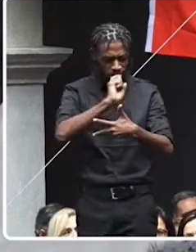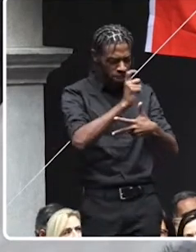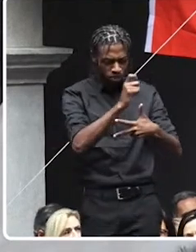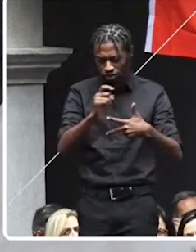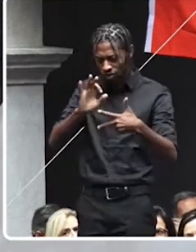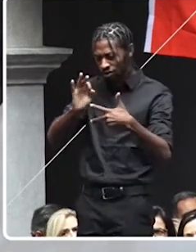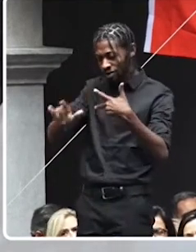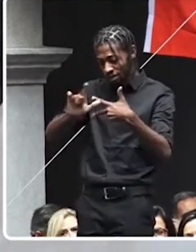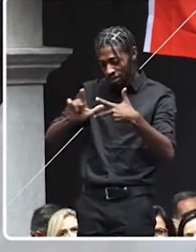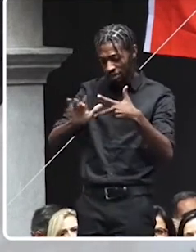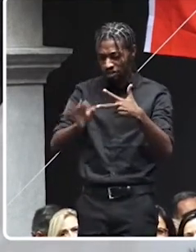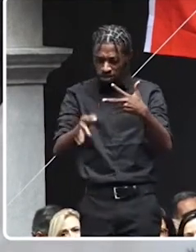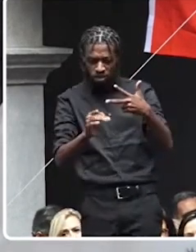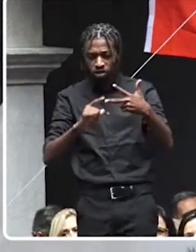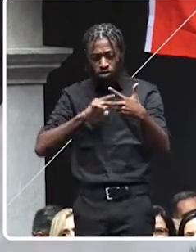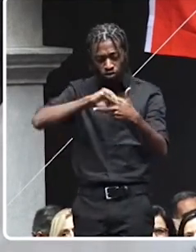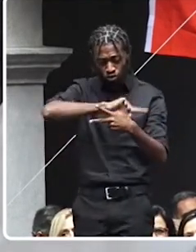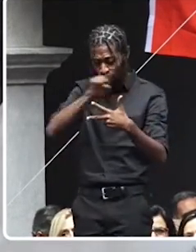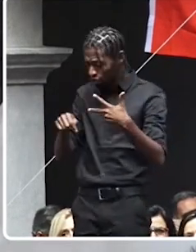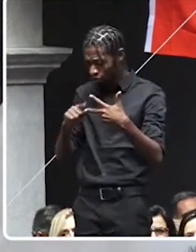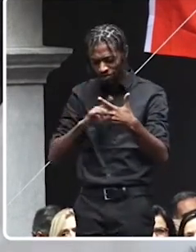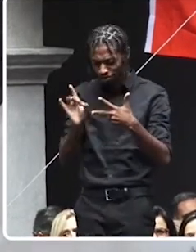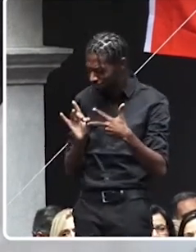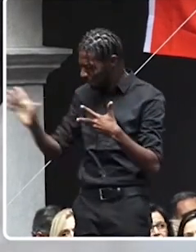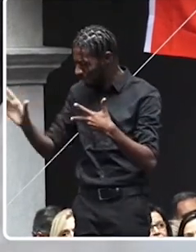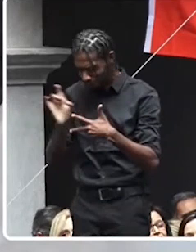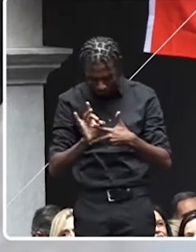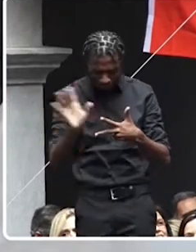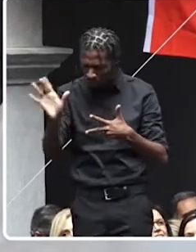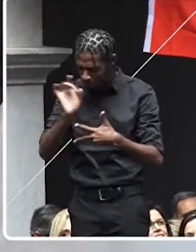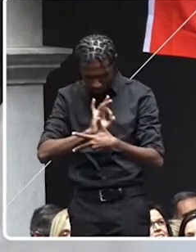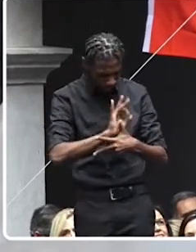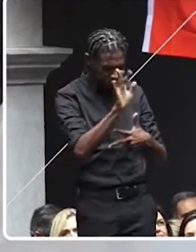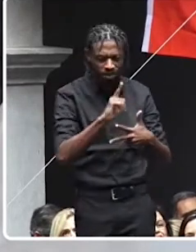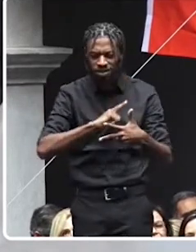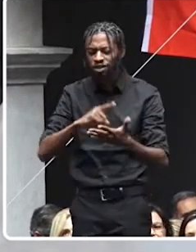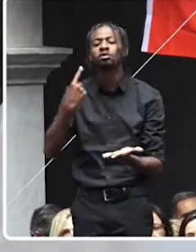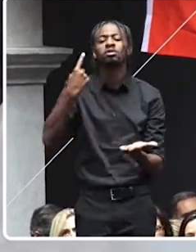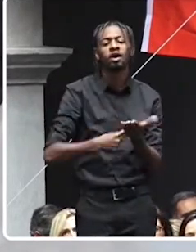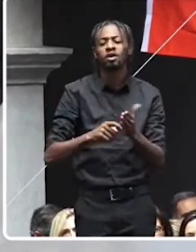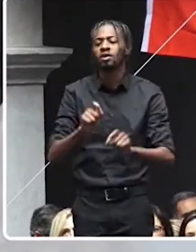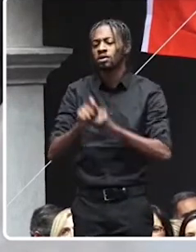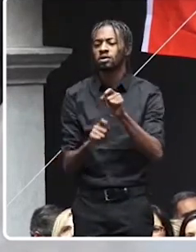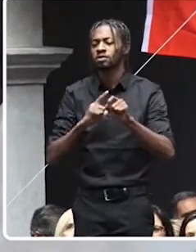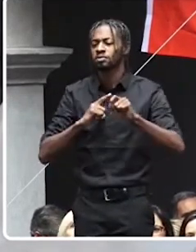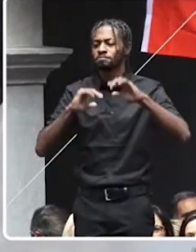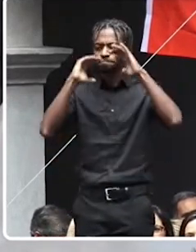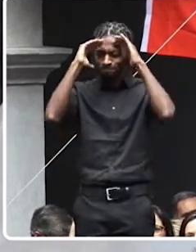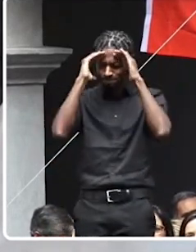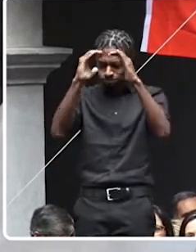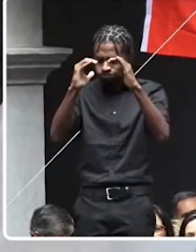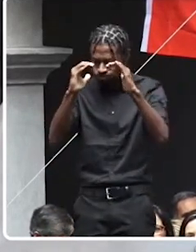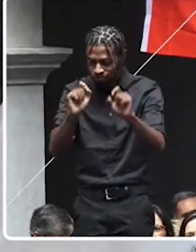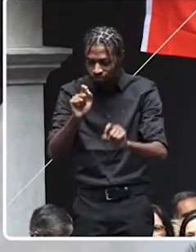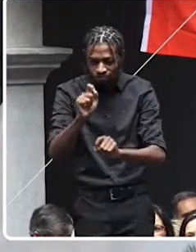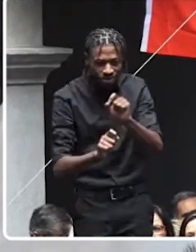Judiciário, todos independentes, autônomos, com o compromisso de respeitar e zelar